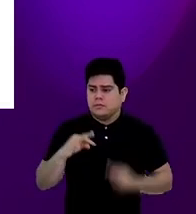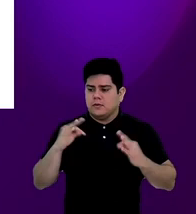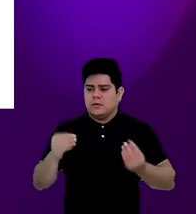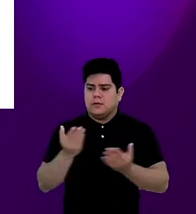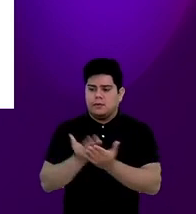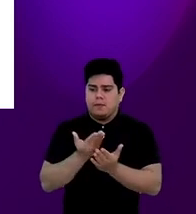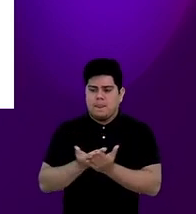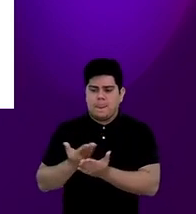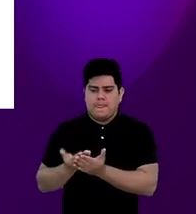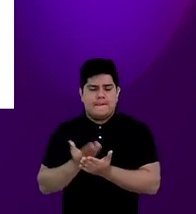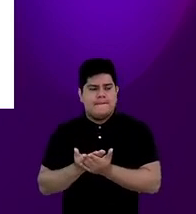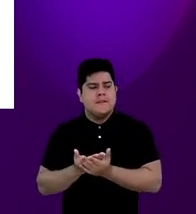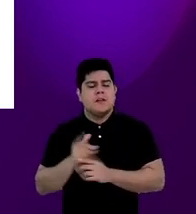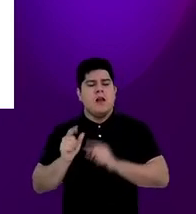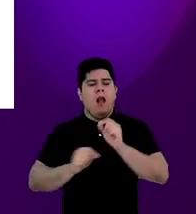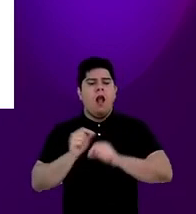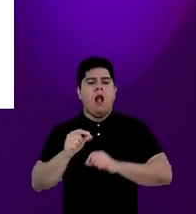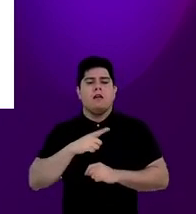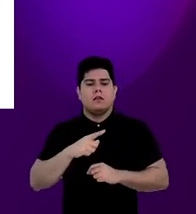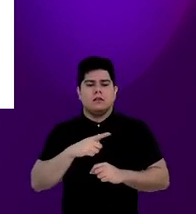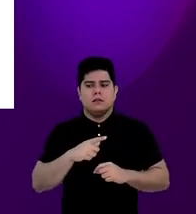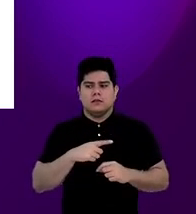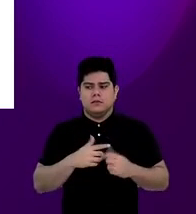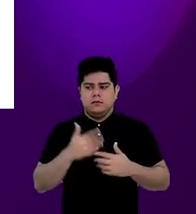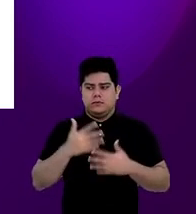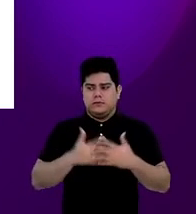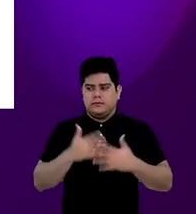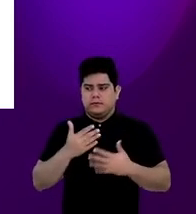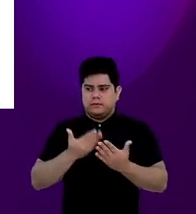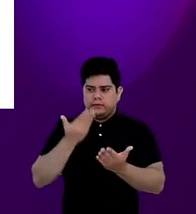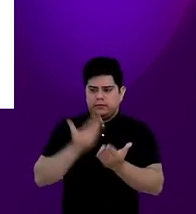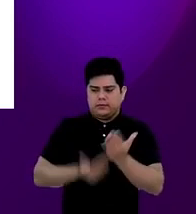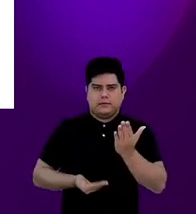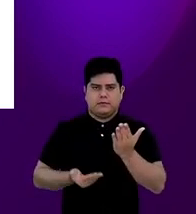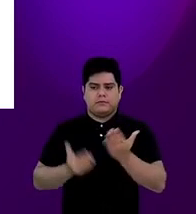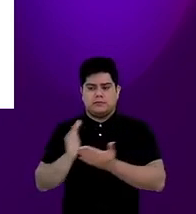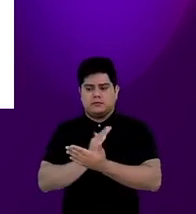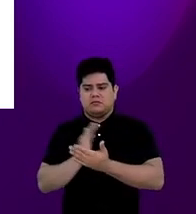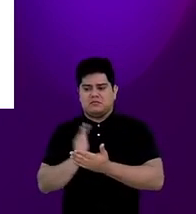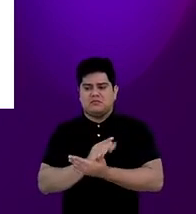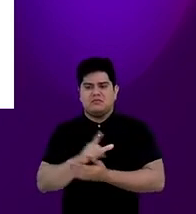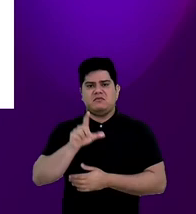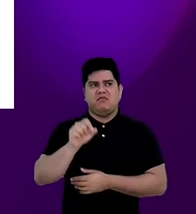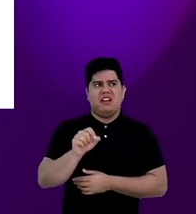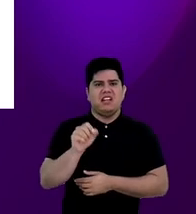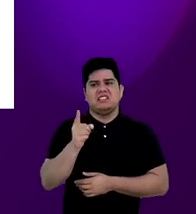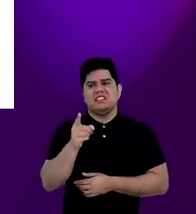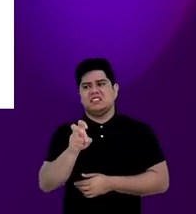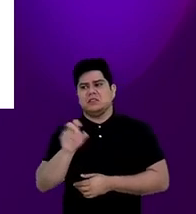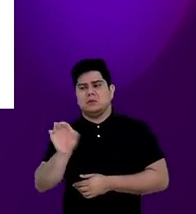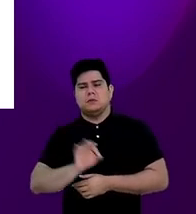não randomizados, que você tem um atrito aí, você tem uma perda de pacientes de cerca de 10, 15% entre